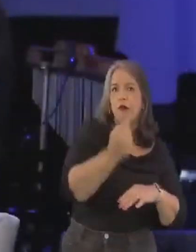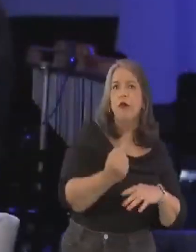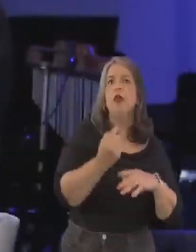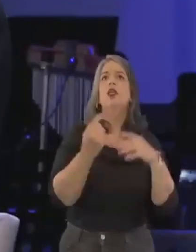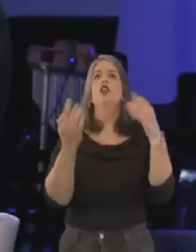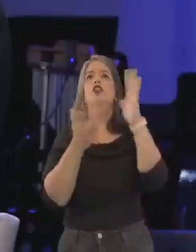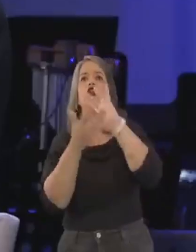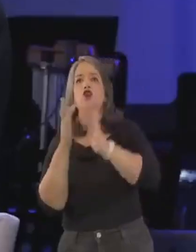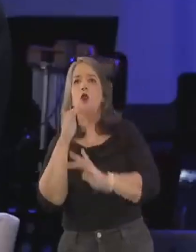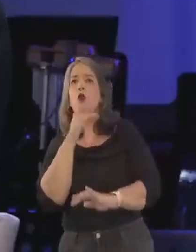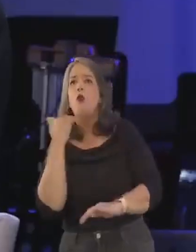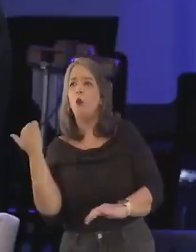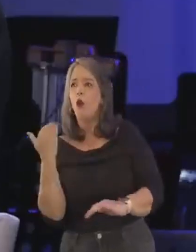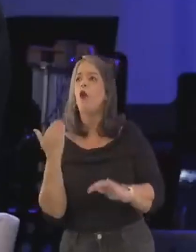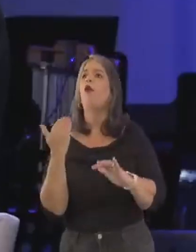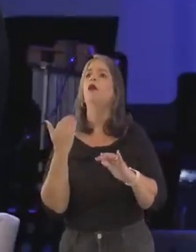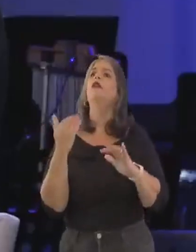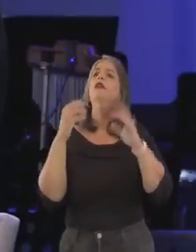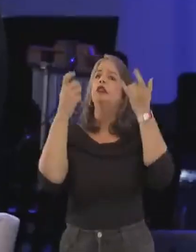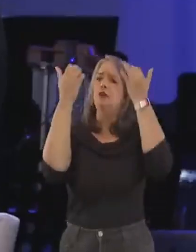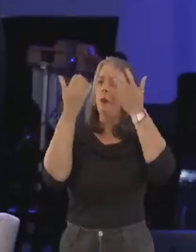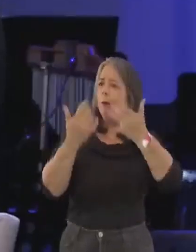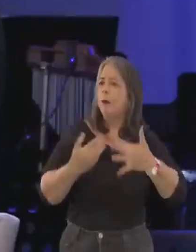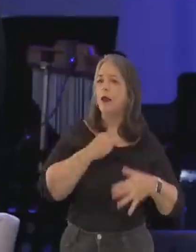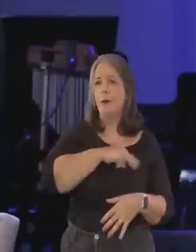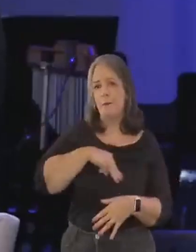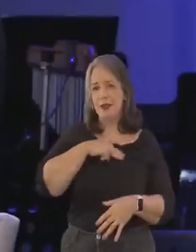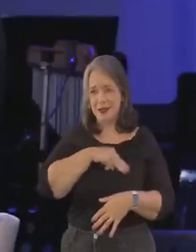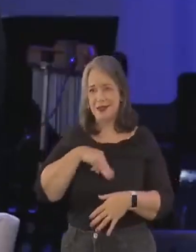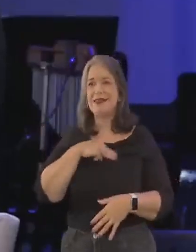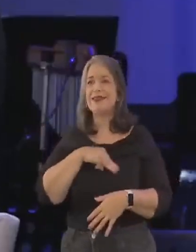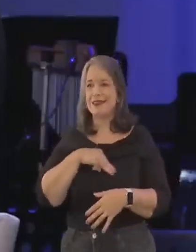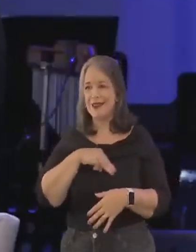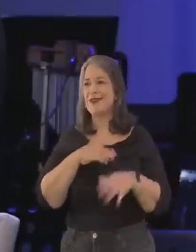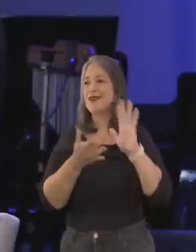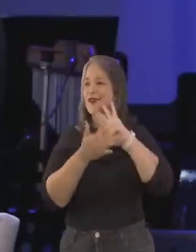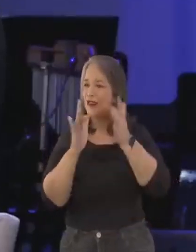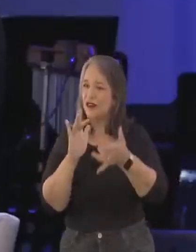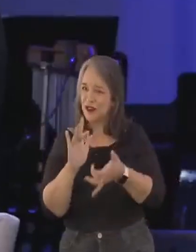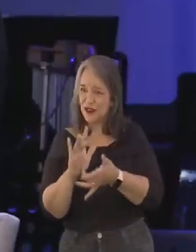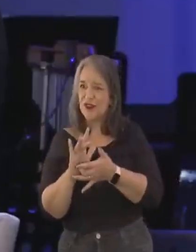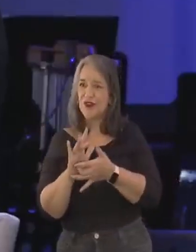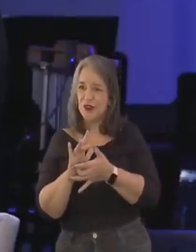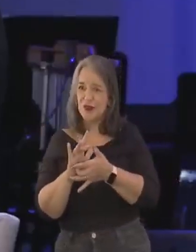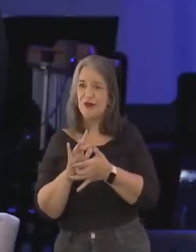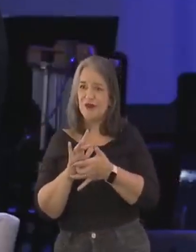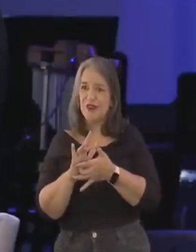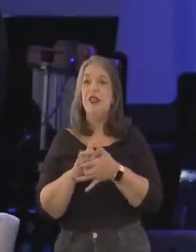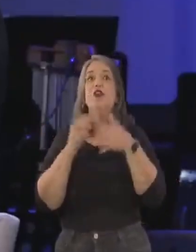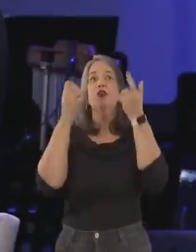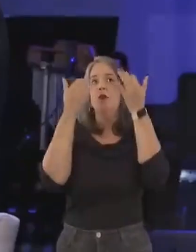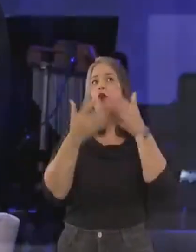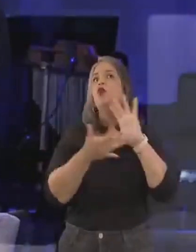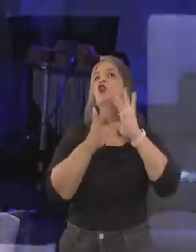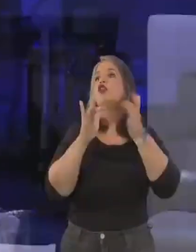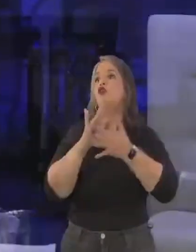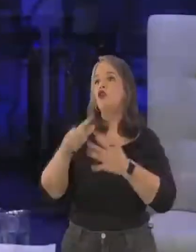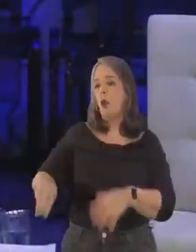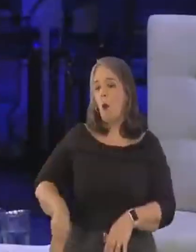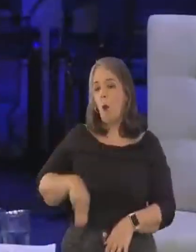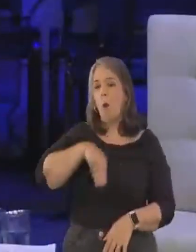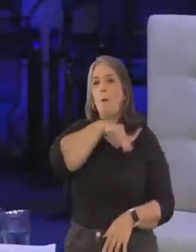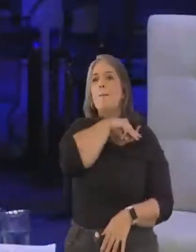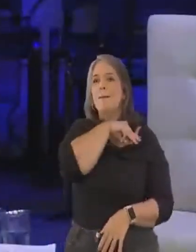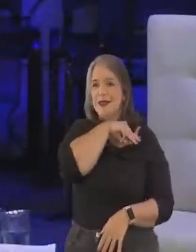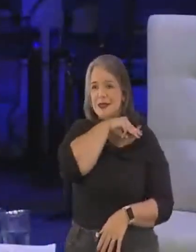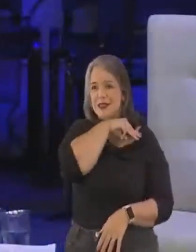Jesus, estabelecendo as bases para as expectativas messiânicas. E nós estamos aqui mais